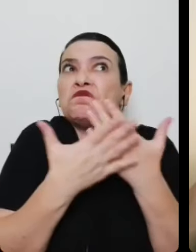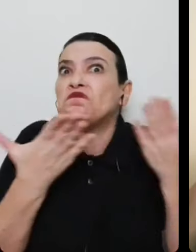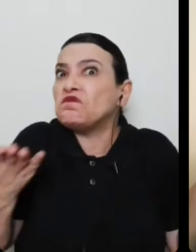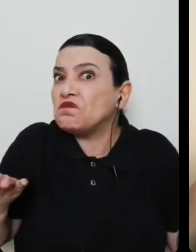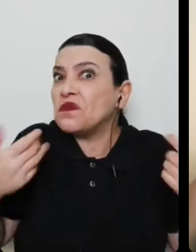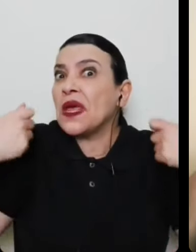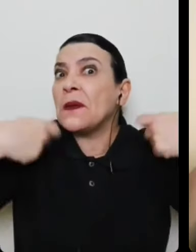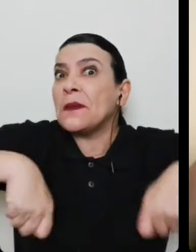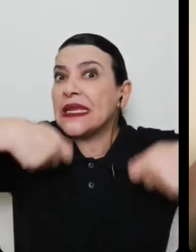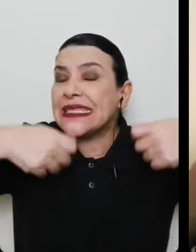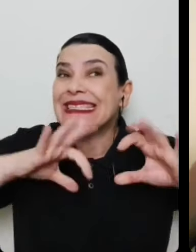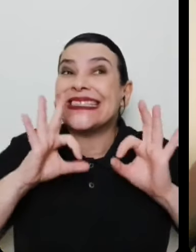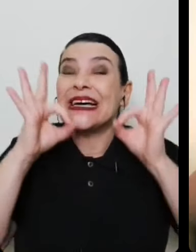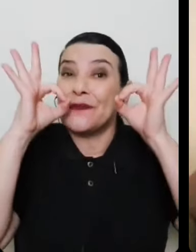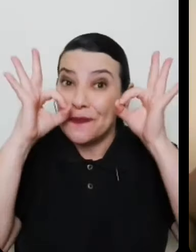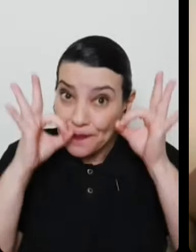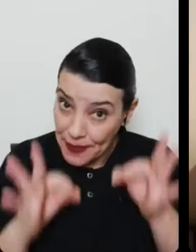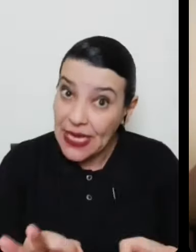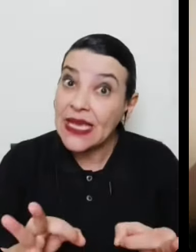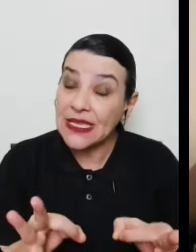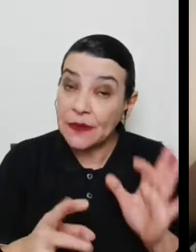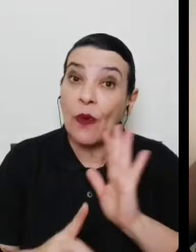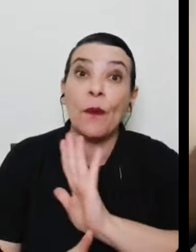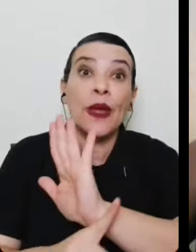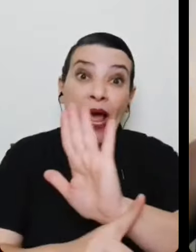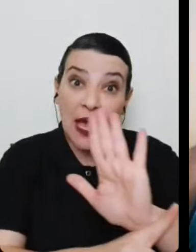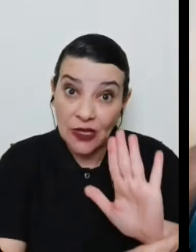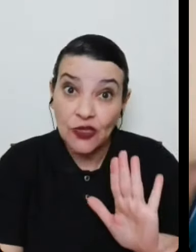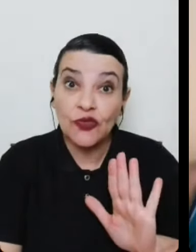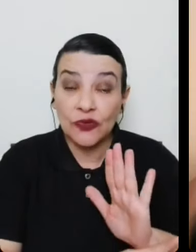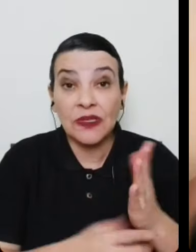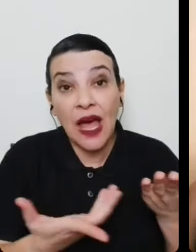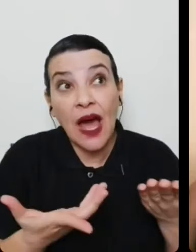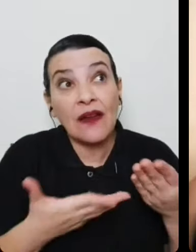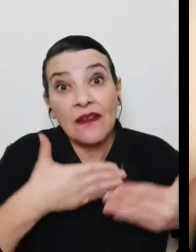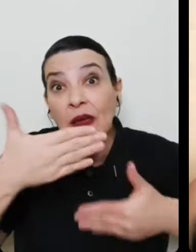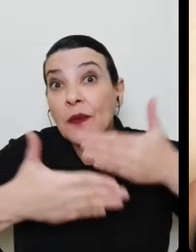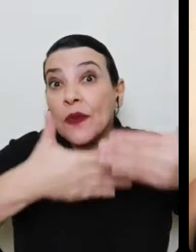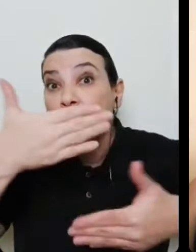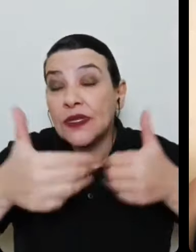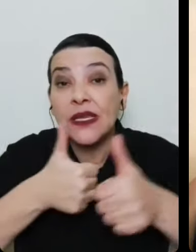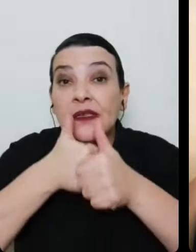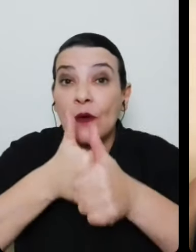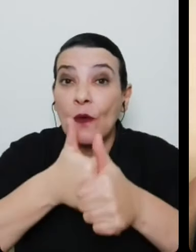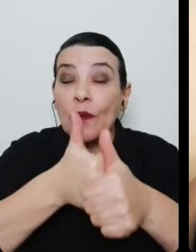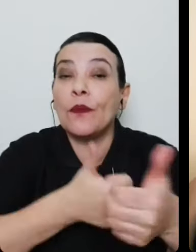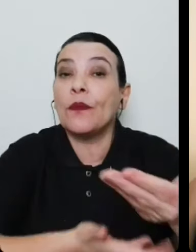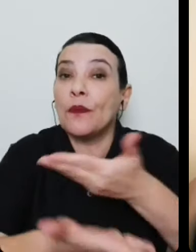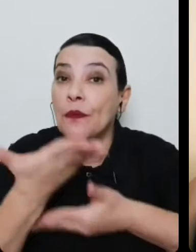precisa garantir também para quem vai participar desse processo de mediação, né?